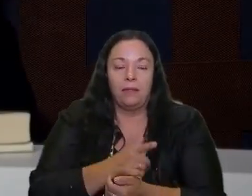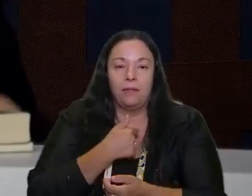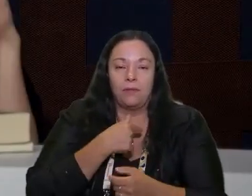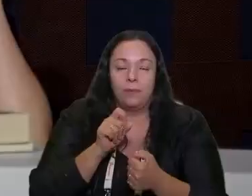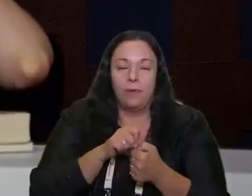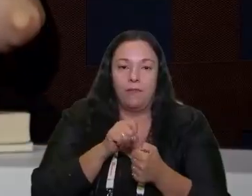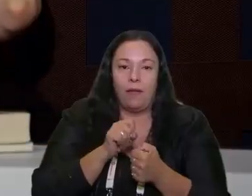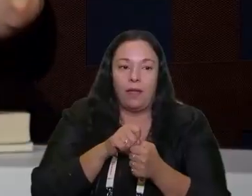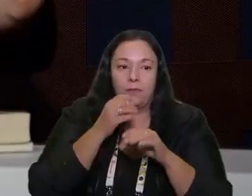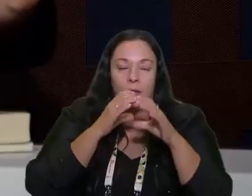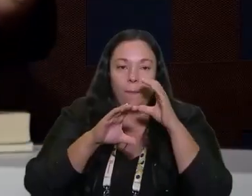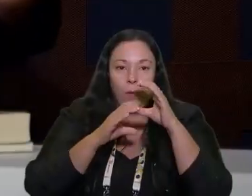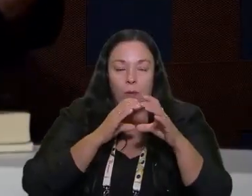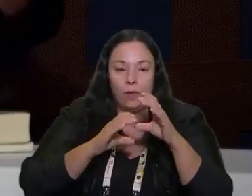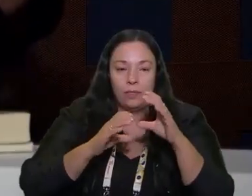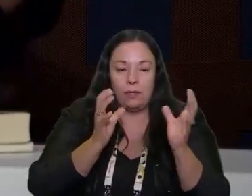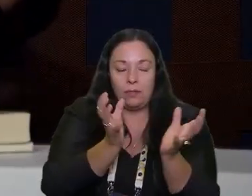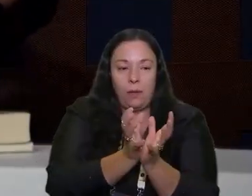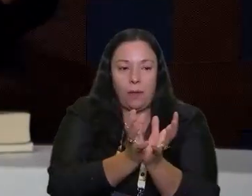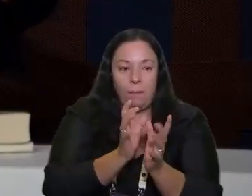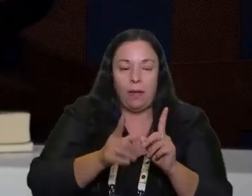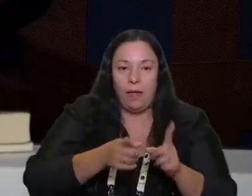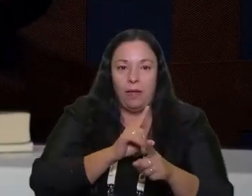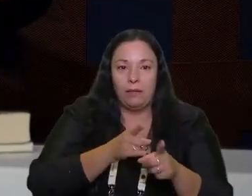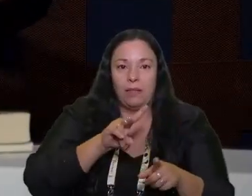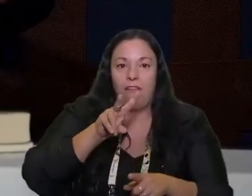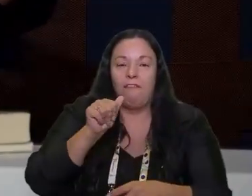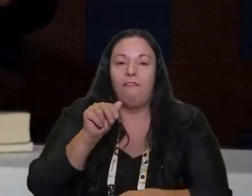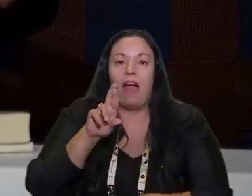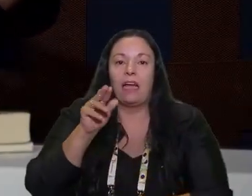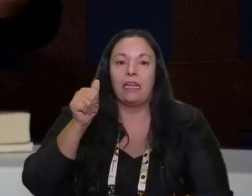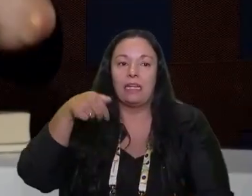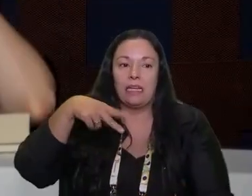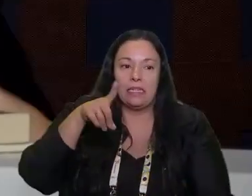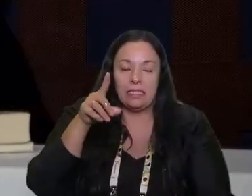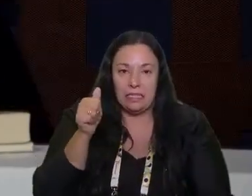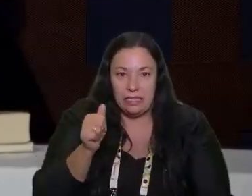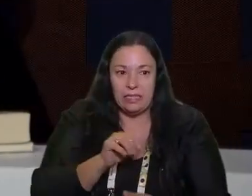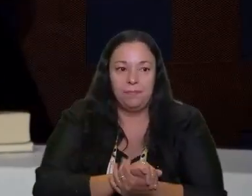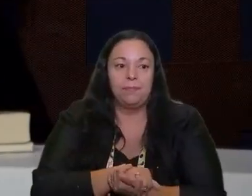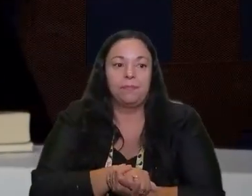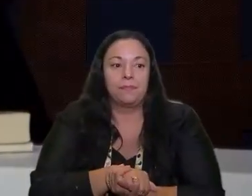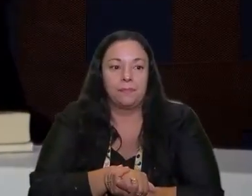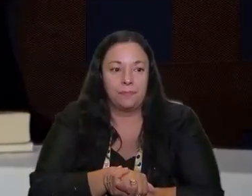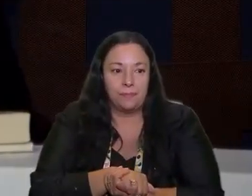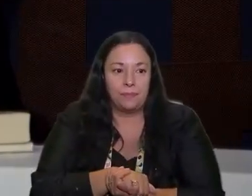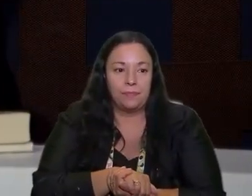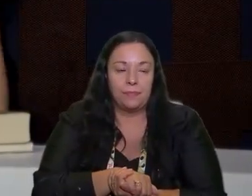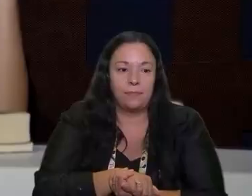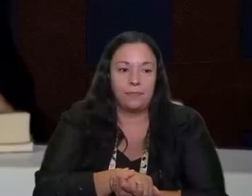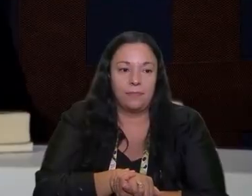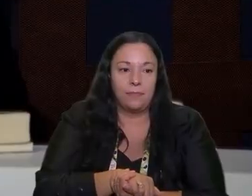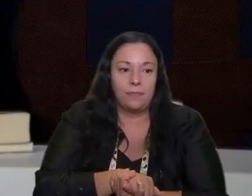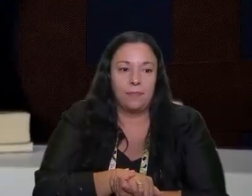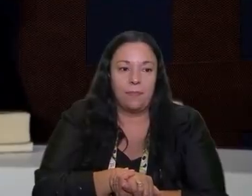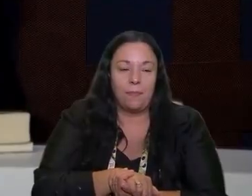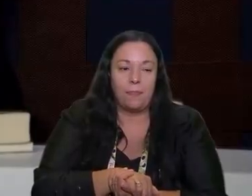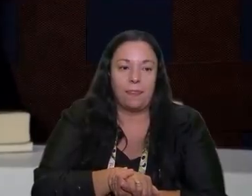música, tenho uma banda, Varanda. Então... Vai fazer show em Curitiba depois daqui? Depois daqui eu